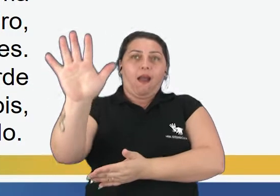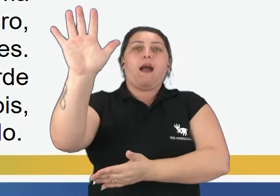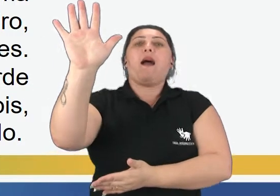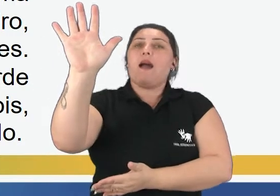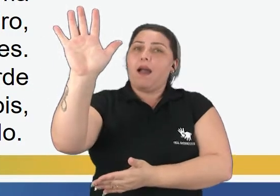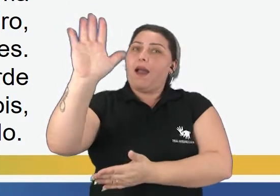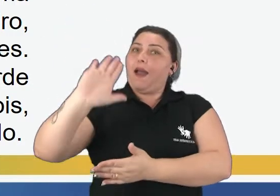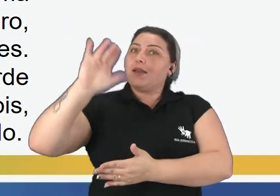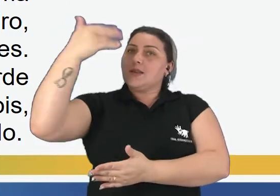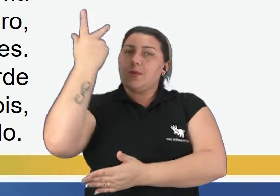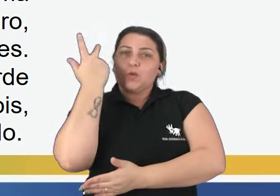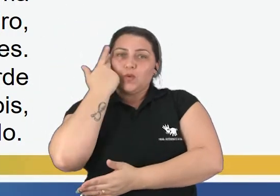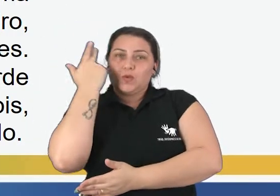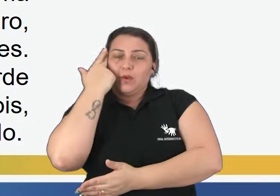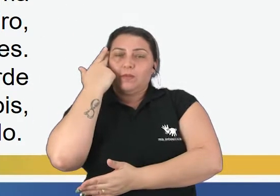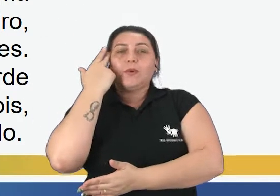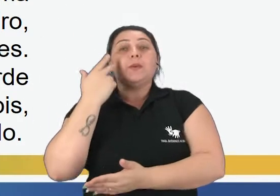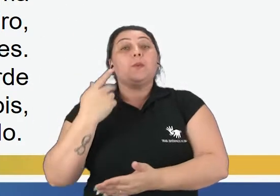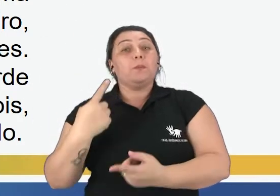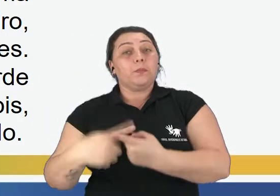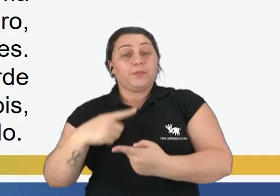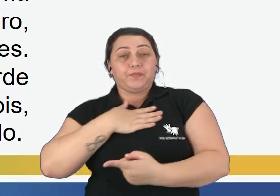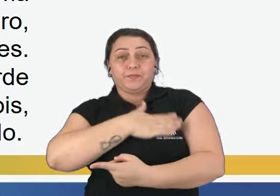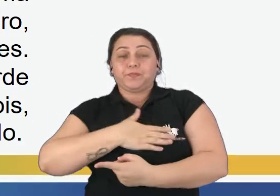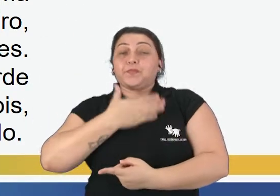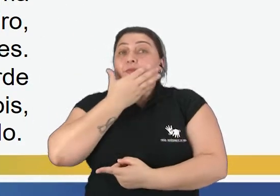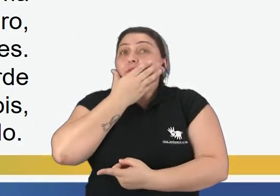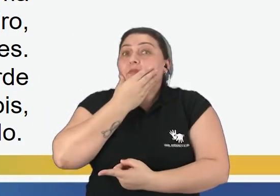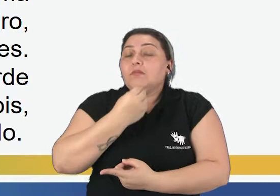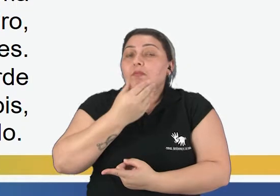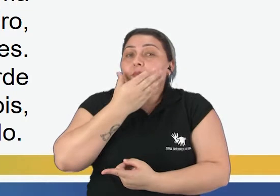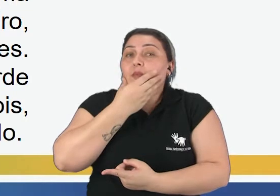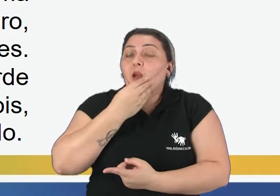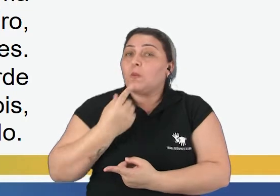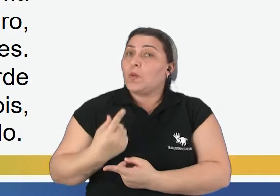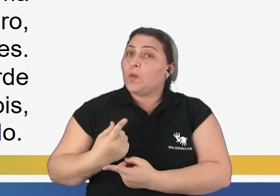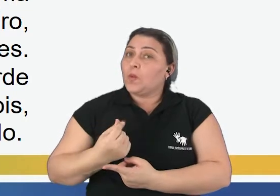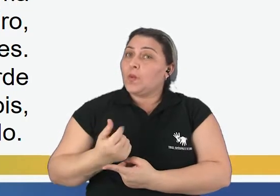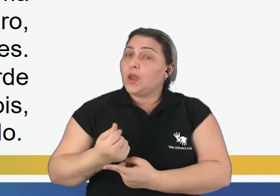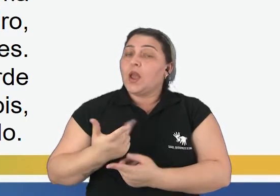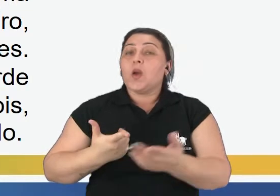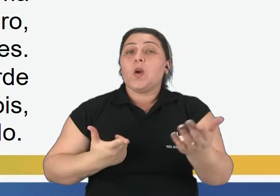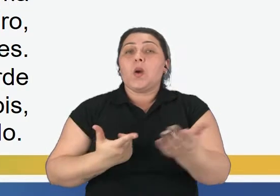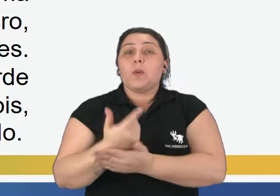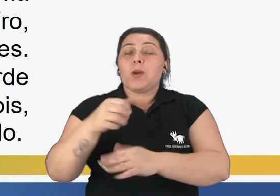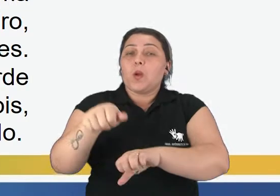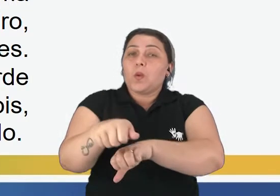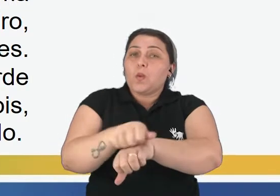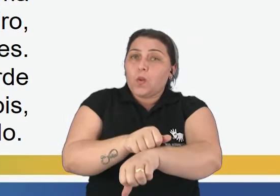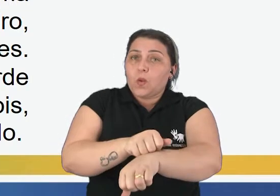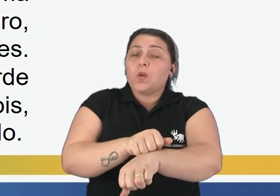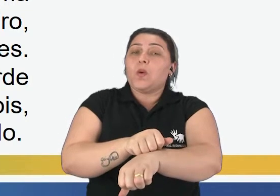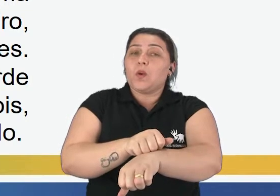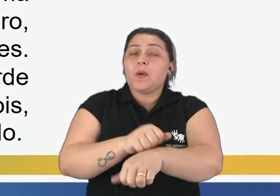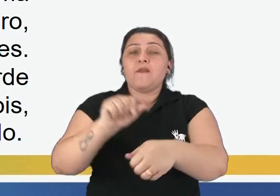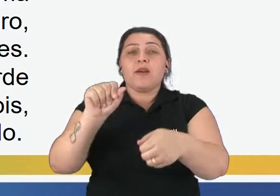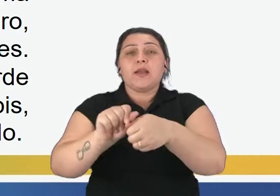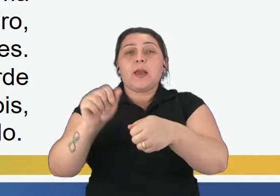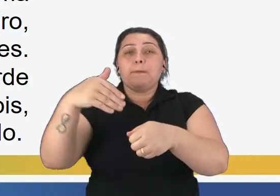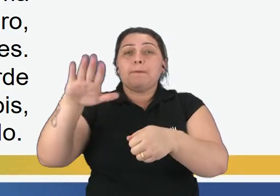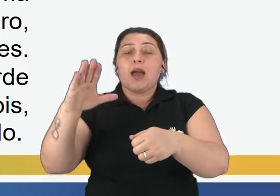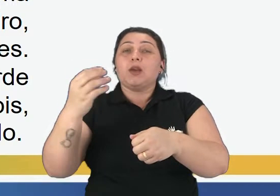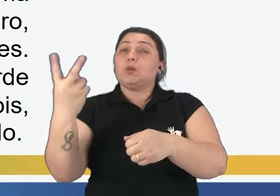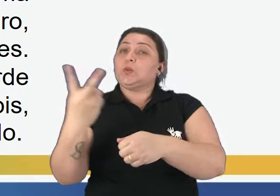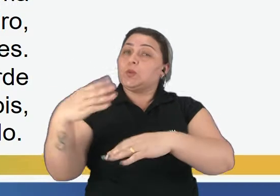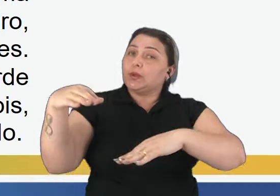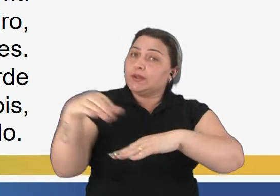muito acima do normal por eles. E o pobre sapateiro, com o dinheiro, comprou couro suficiente para fazer mais